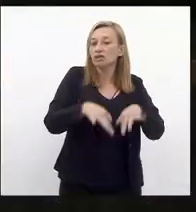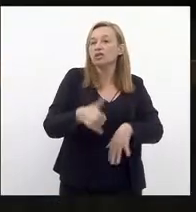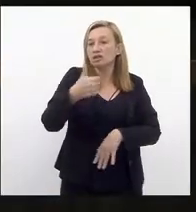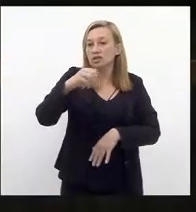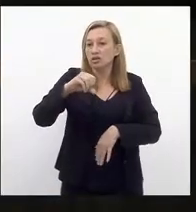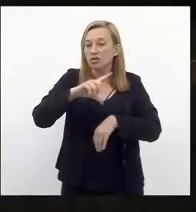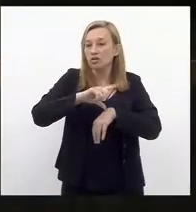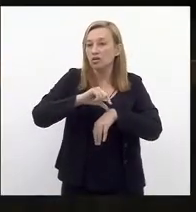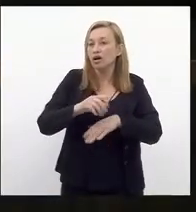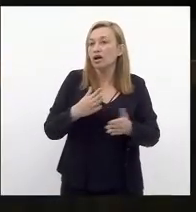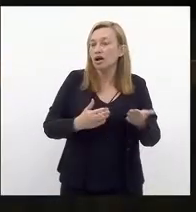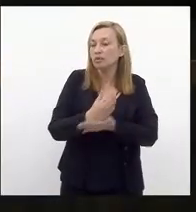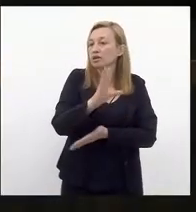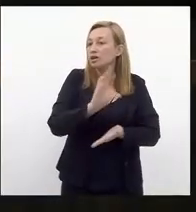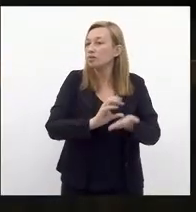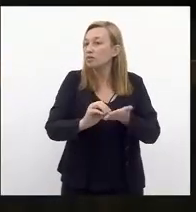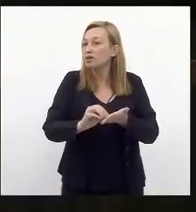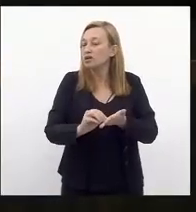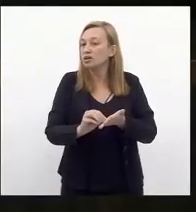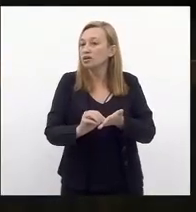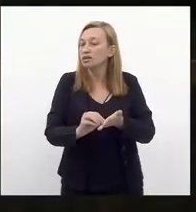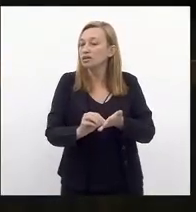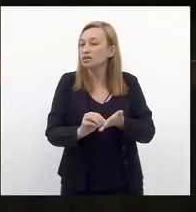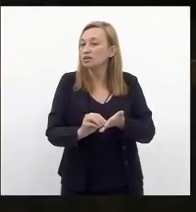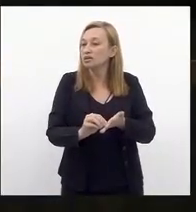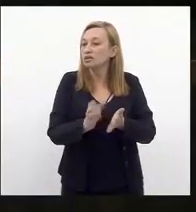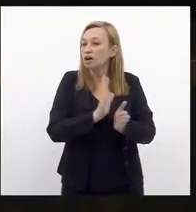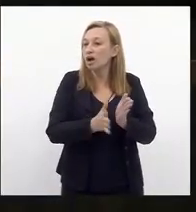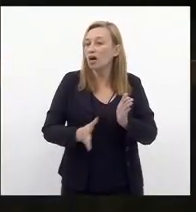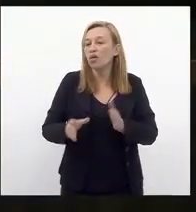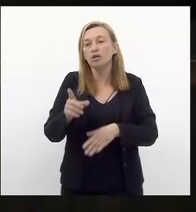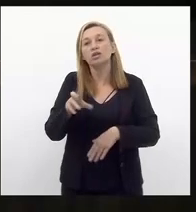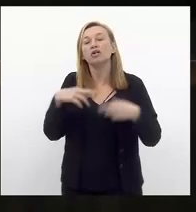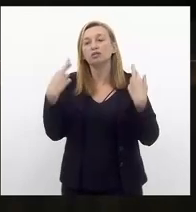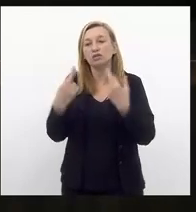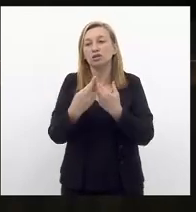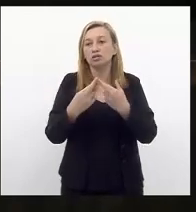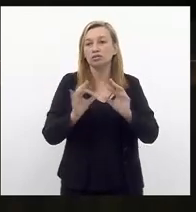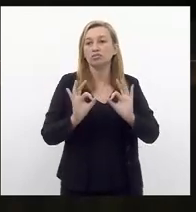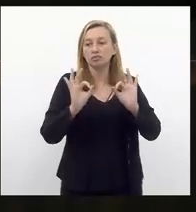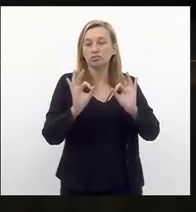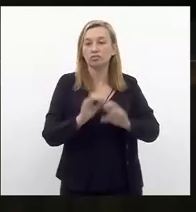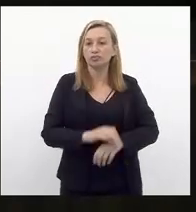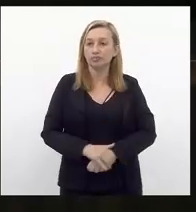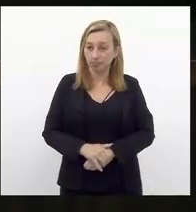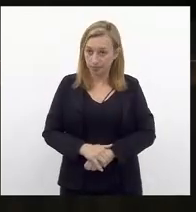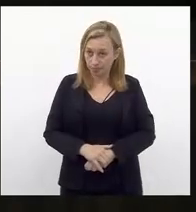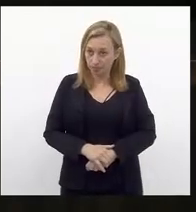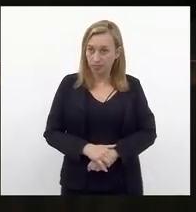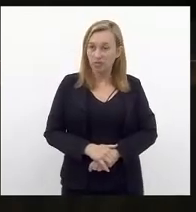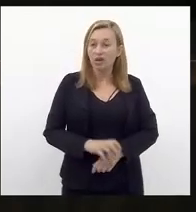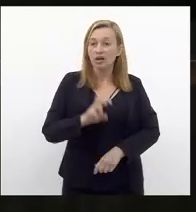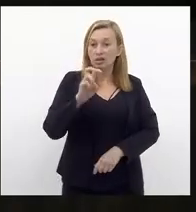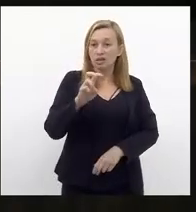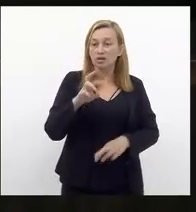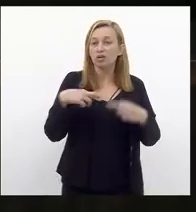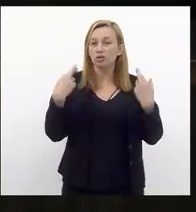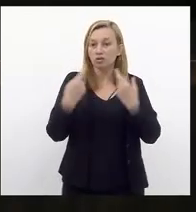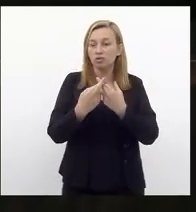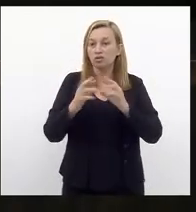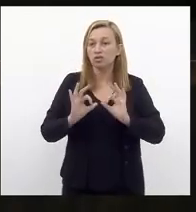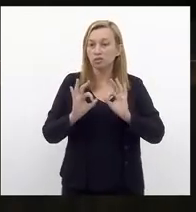e aprovada a ata passa-se a ordem da 6ª sessão ordinária decorreram cinco sessões